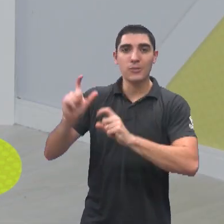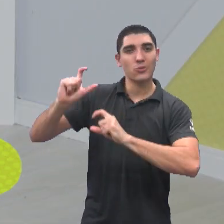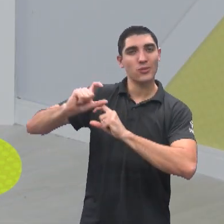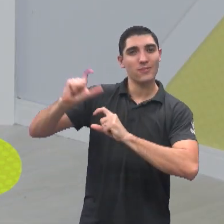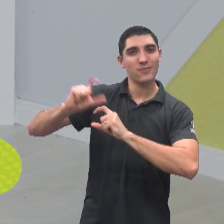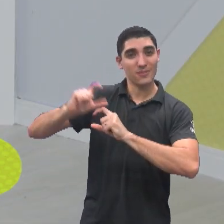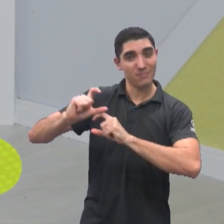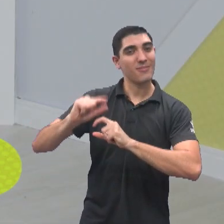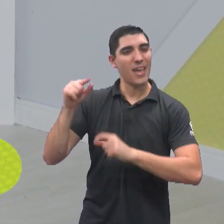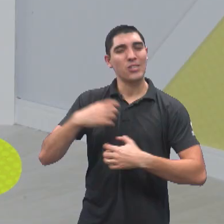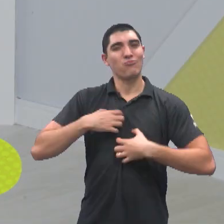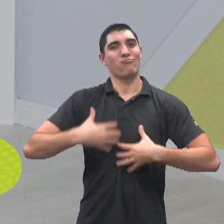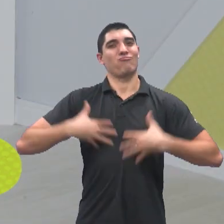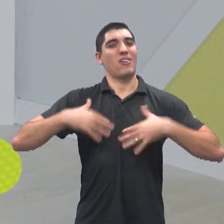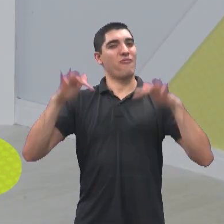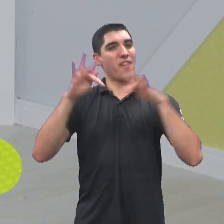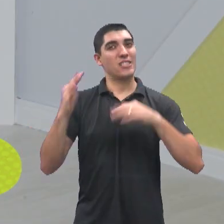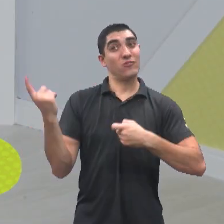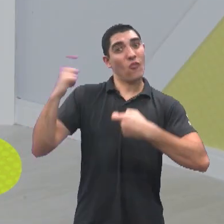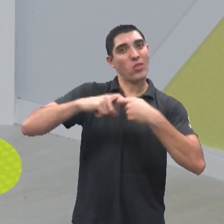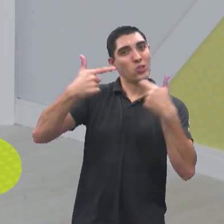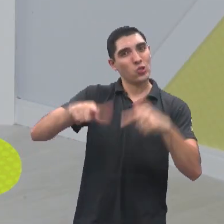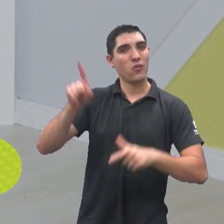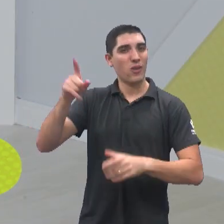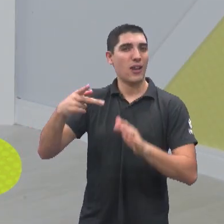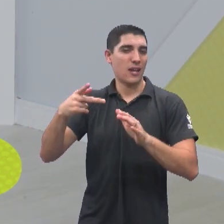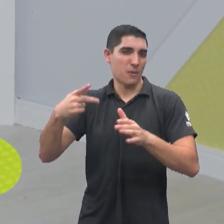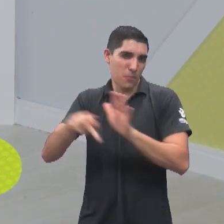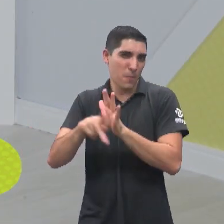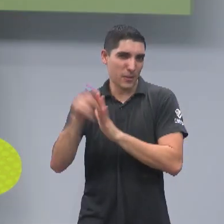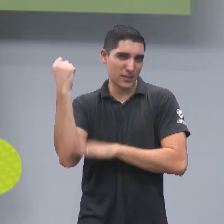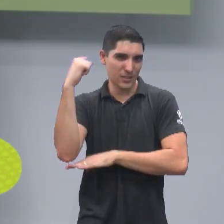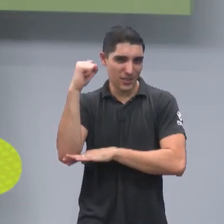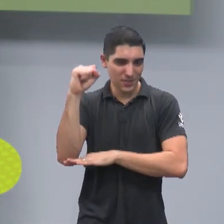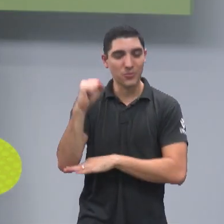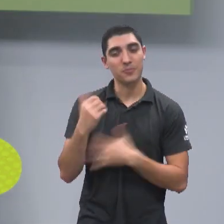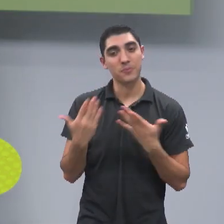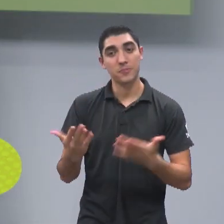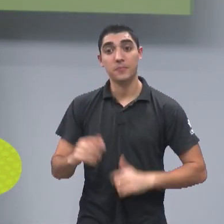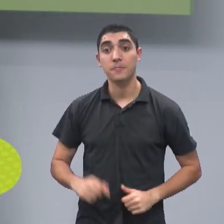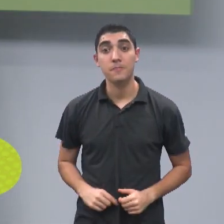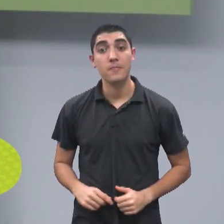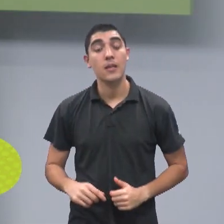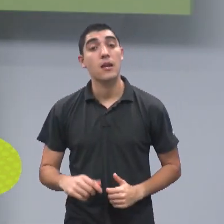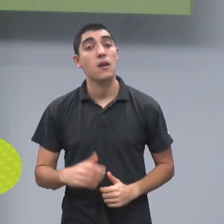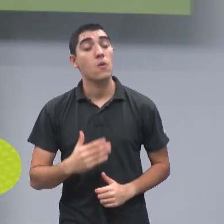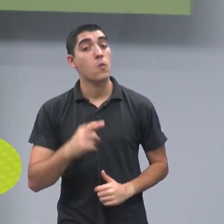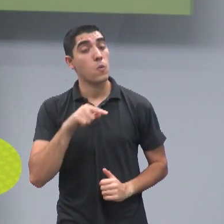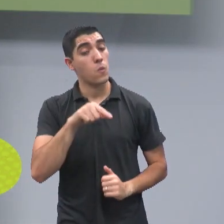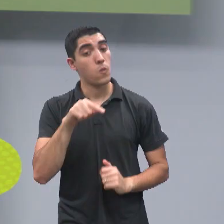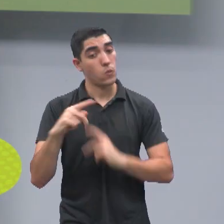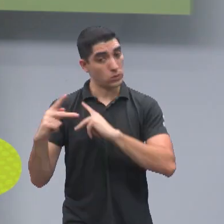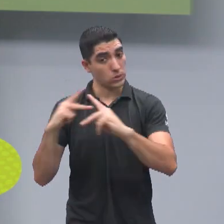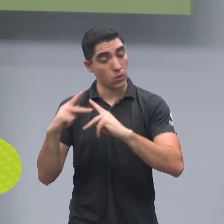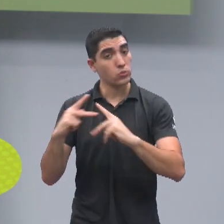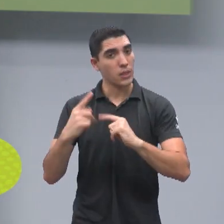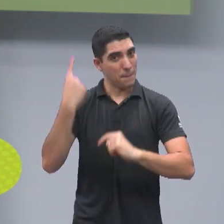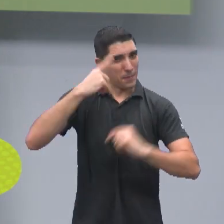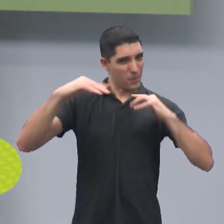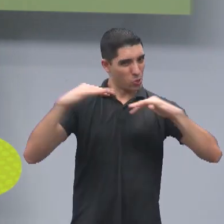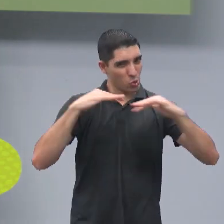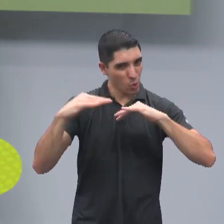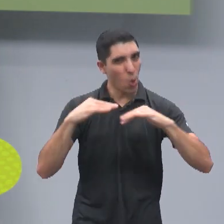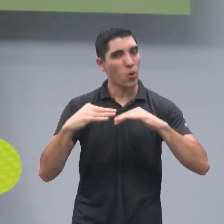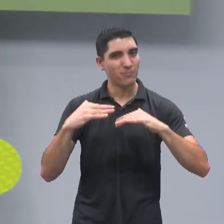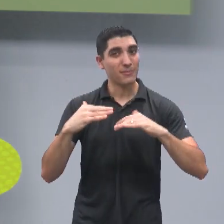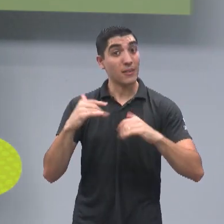José, mais do que importante, 3-1 contra as sergipanas do Confiança, Brunão. O São José que já tinha ido bem na primeira partida, né, como você falou,